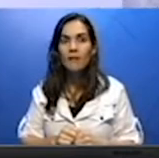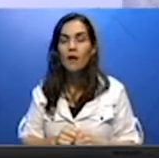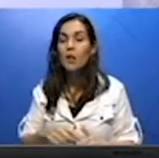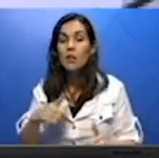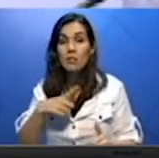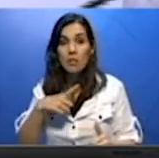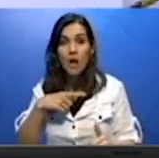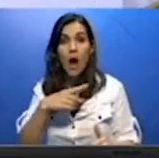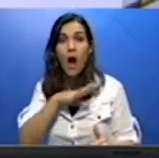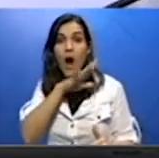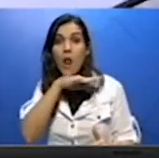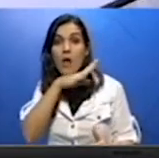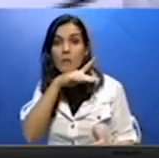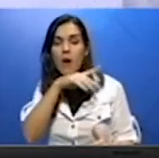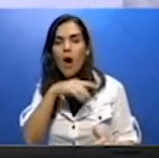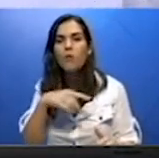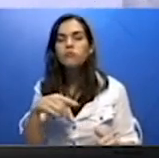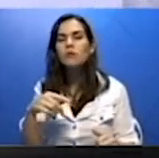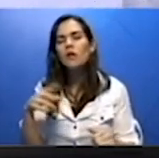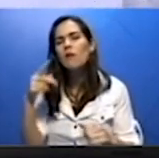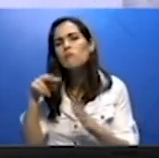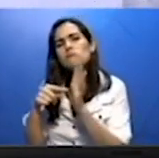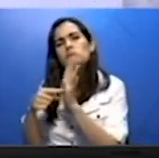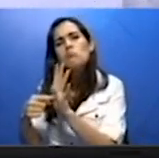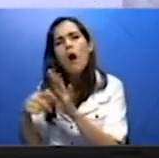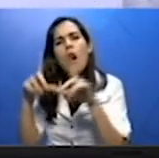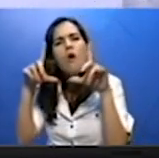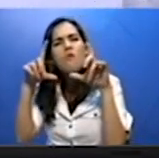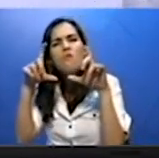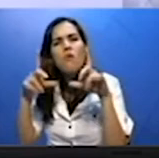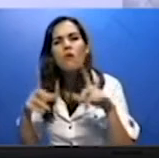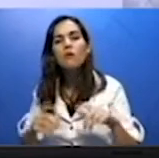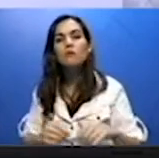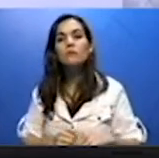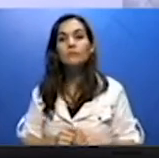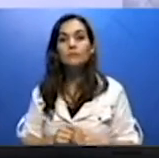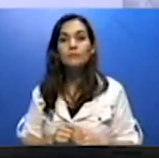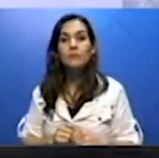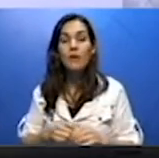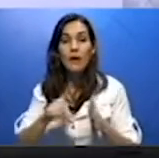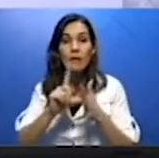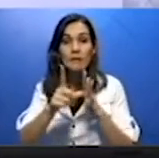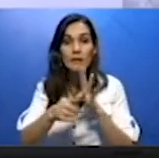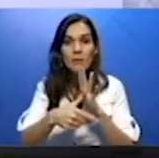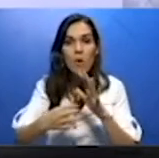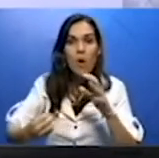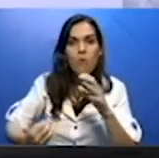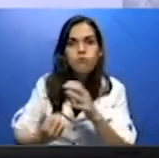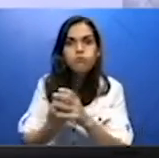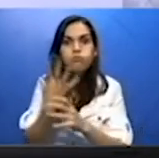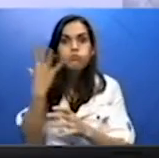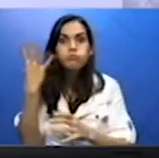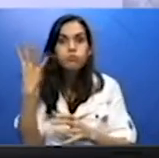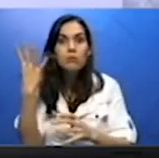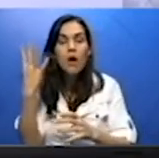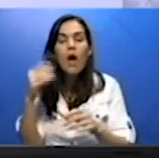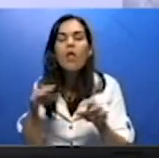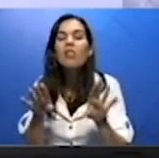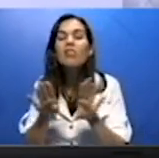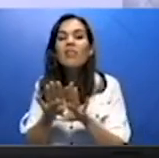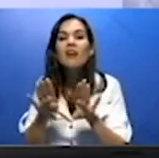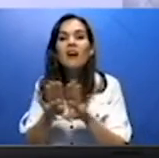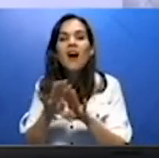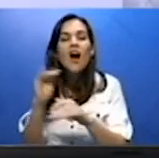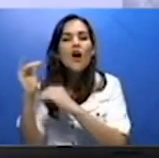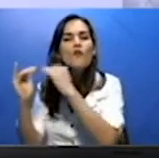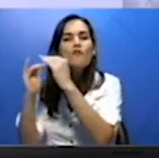é um animal aquático que eu mostrei foto depois bom a depois que surgiu o anfioxo desenvolveu uma